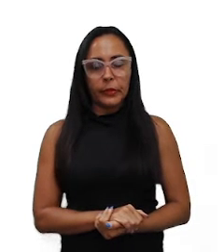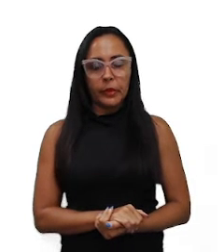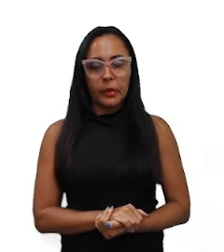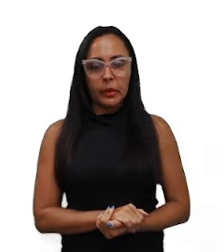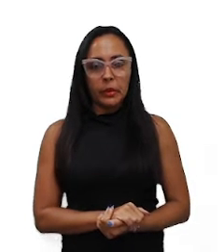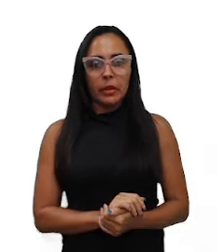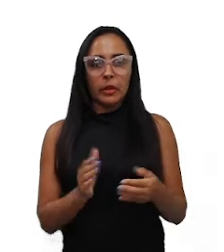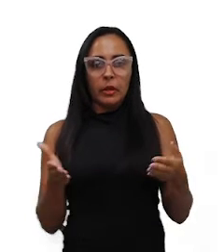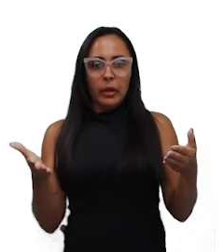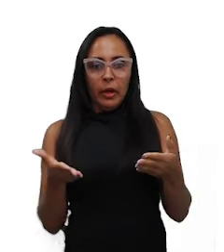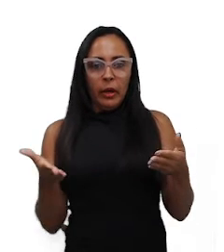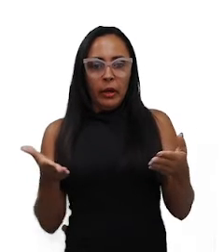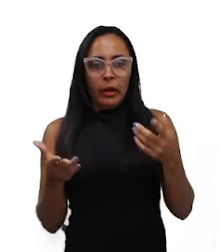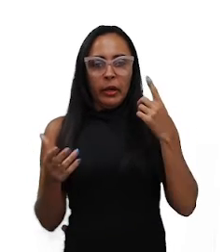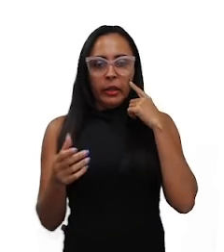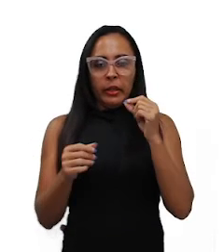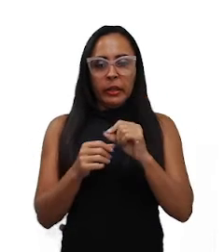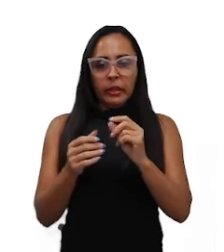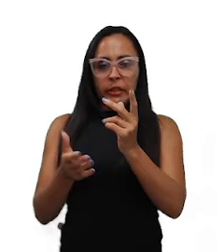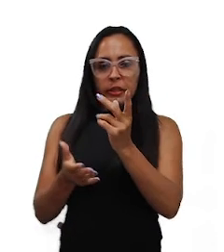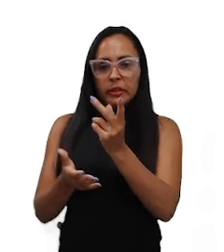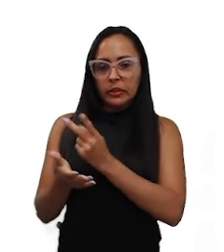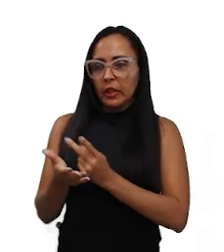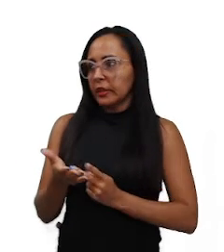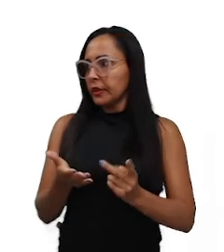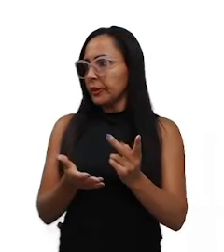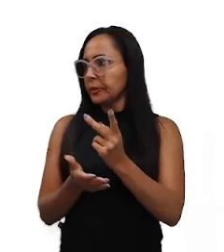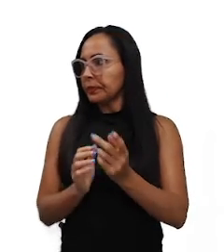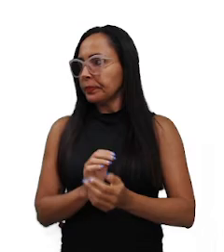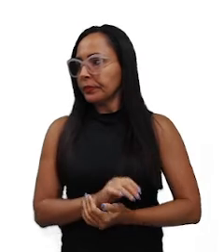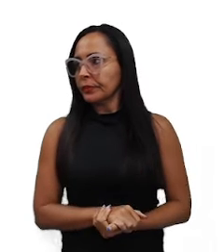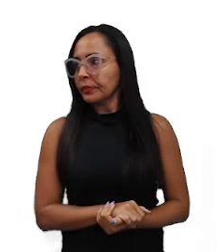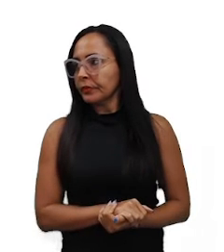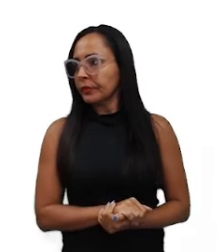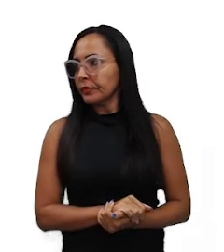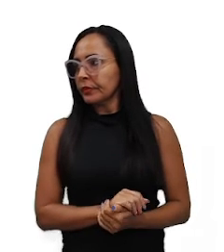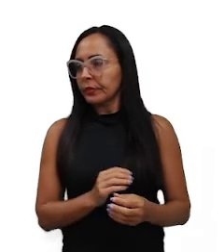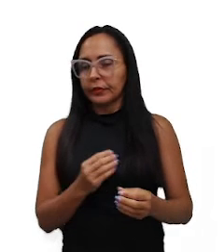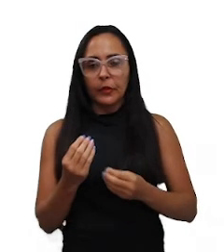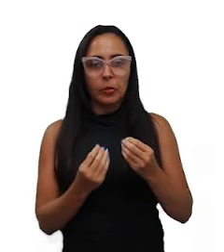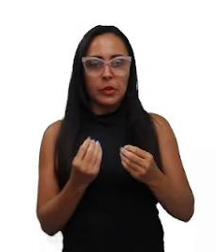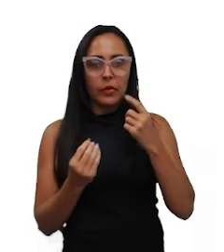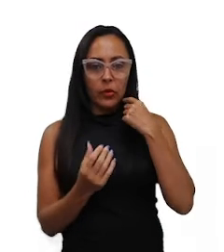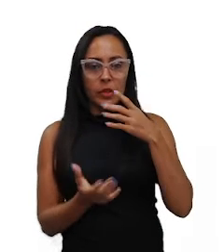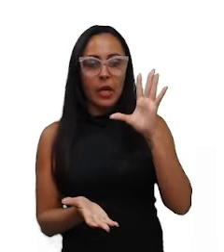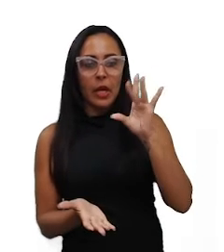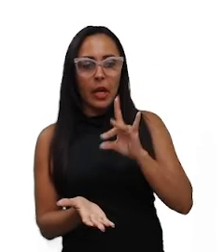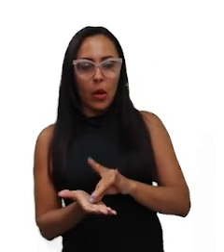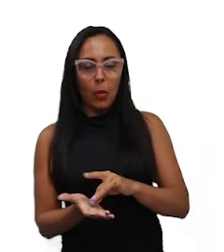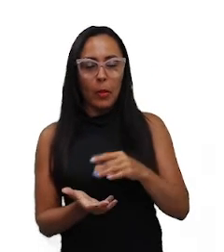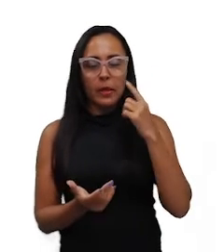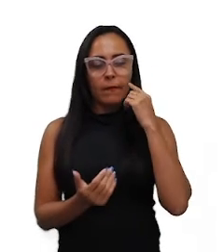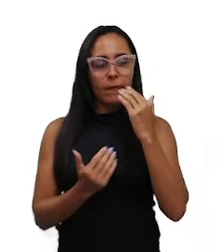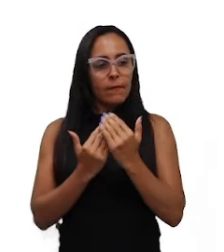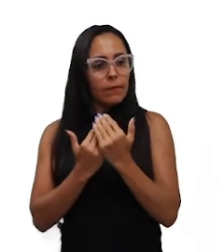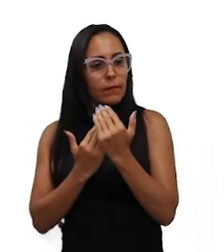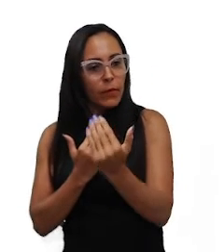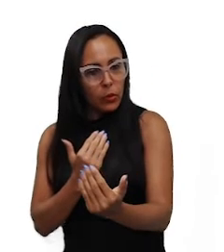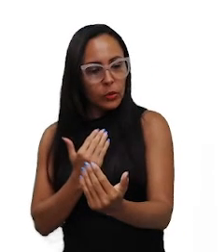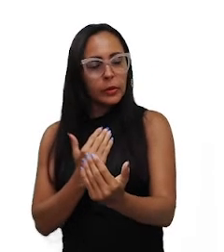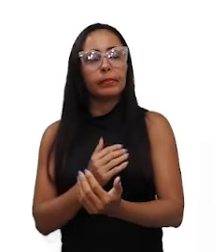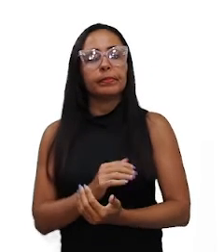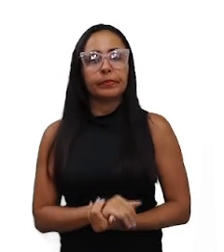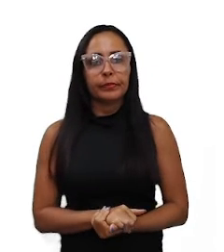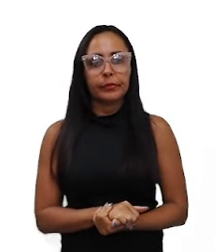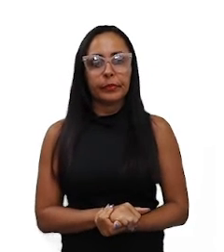Agora a gente vai poder fazer o desenho, né? Como se fosse a parede realmente frontal. Nesse caso, a gente só